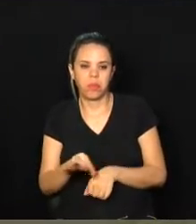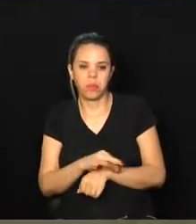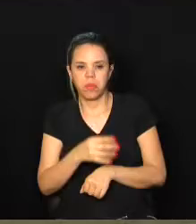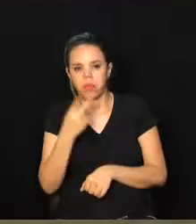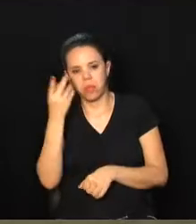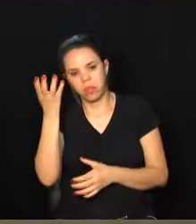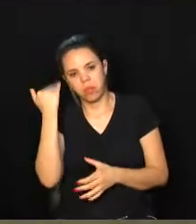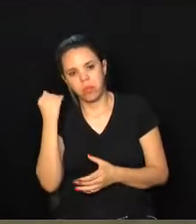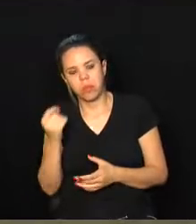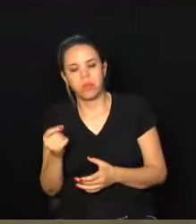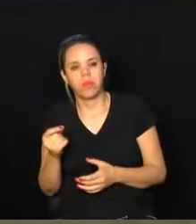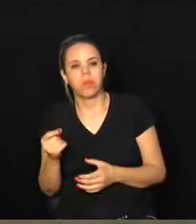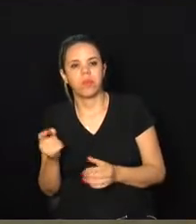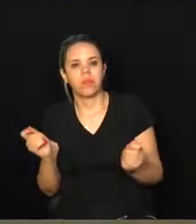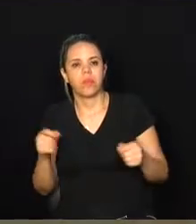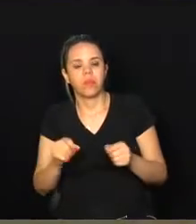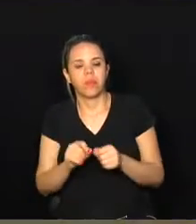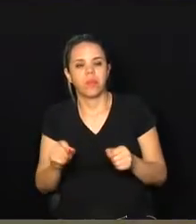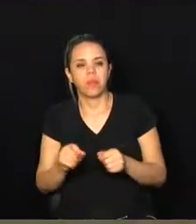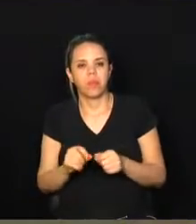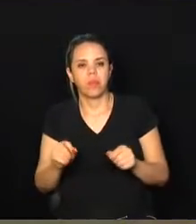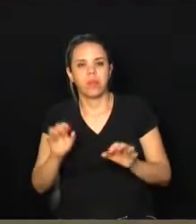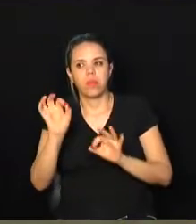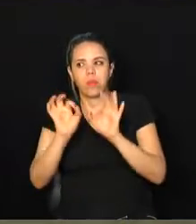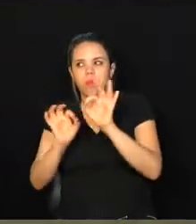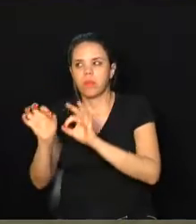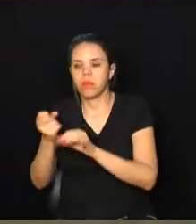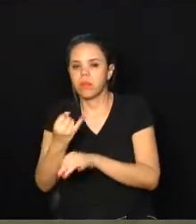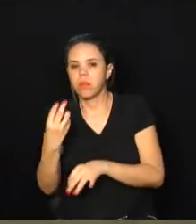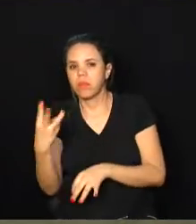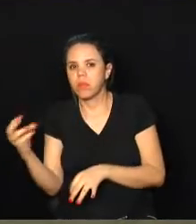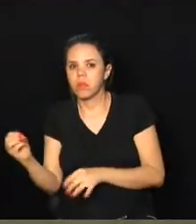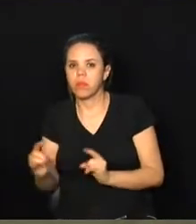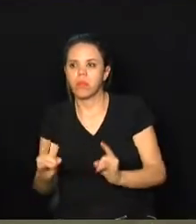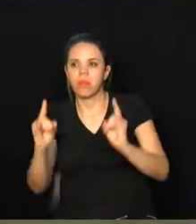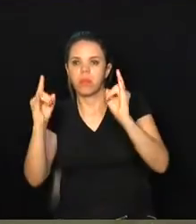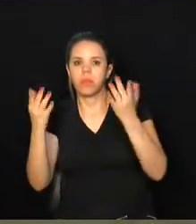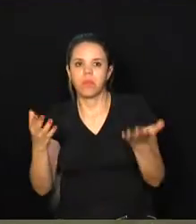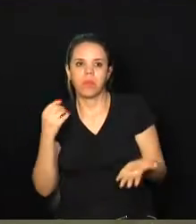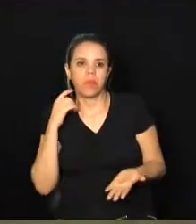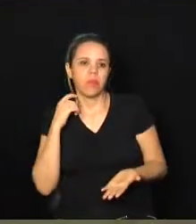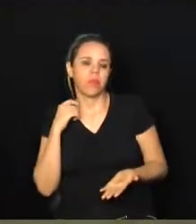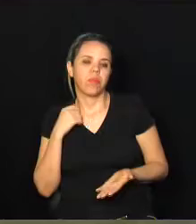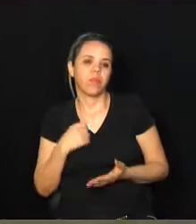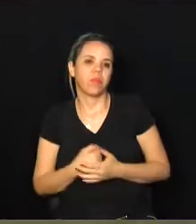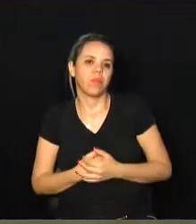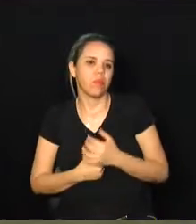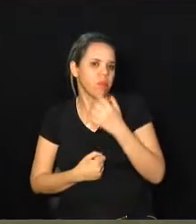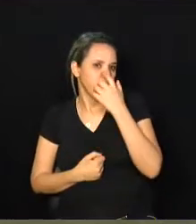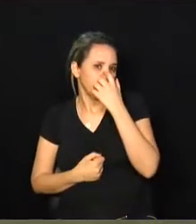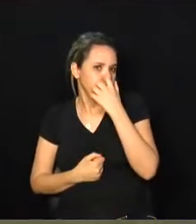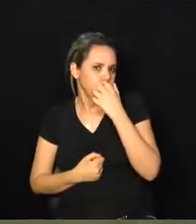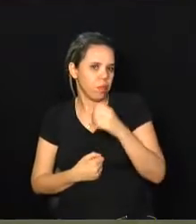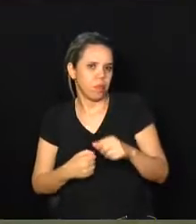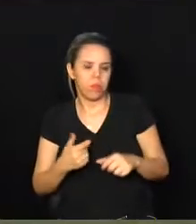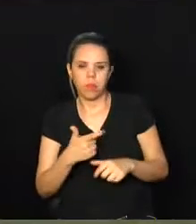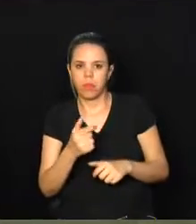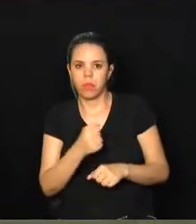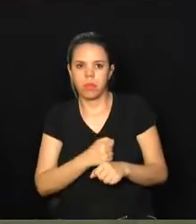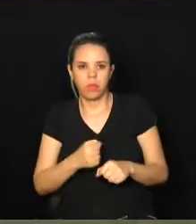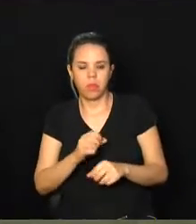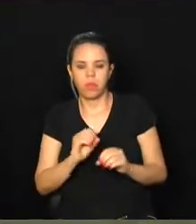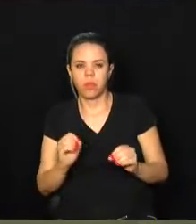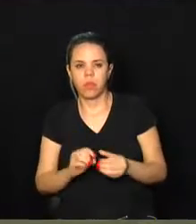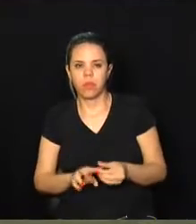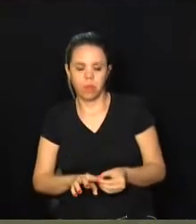saber, dá para eu fazer uns lofts aqui? Quantos? 30 lofts aqui, sim, tá? 100 cozinhas, 100 áreas, não sei o